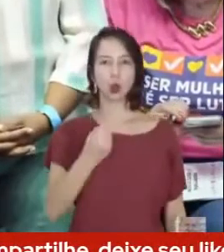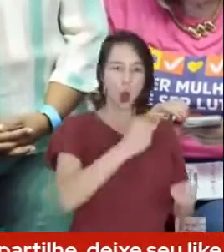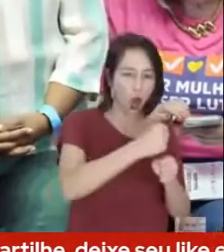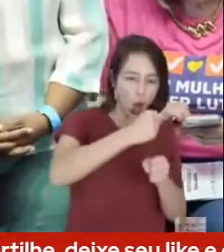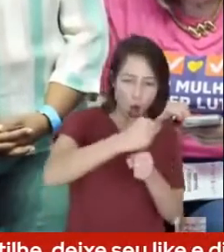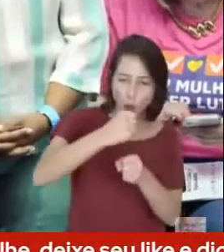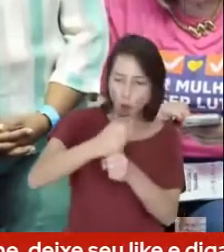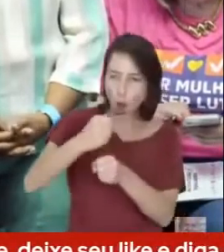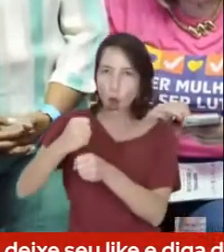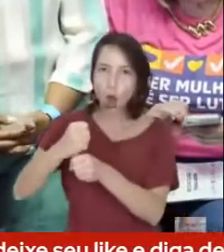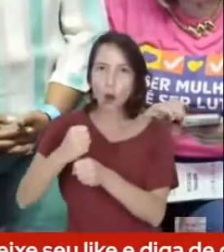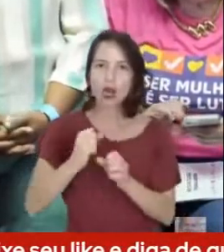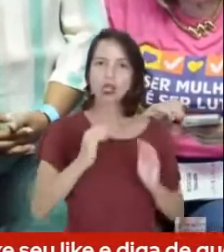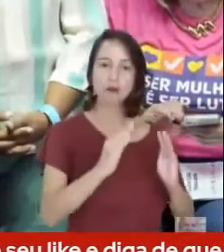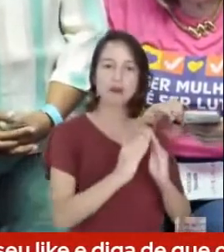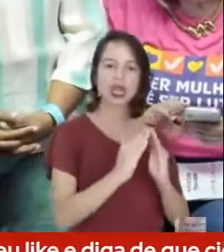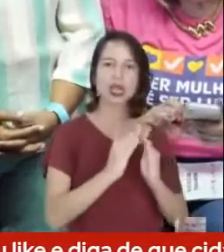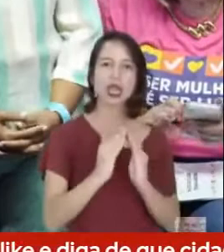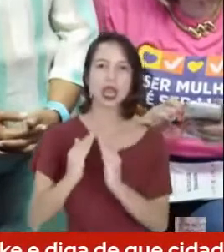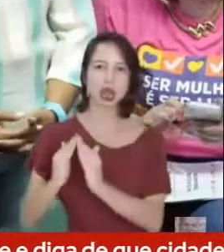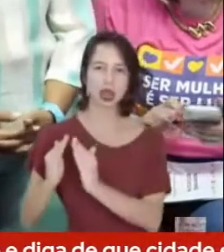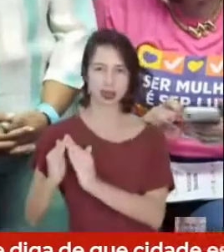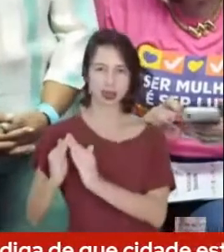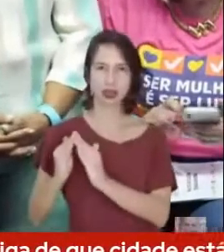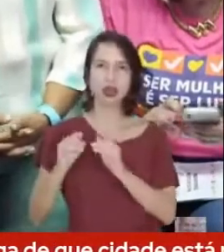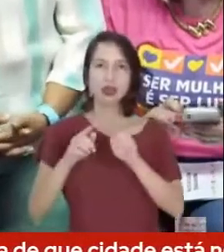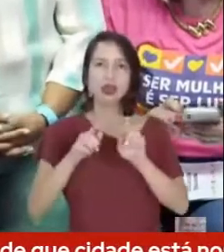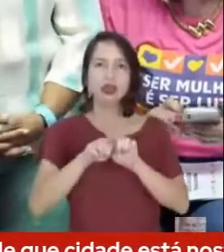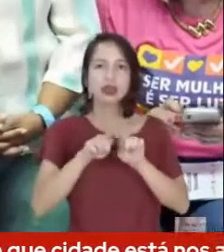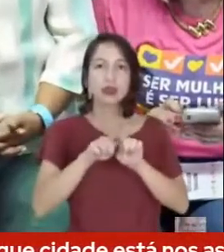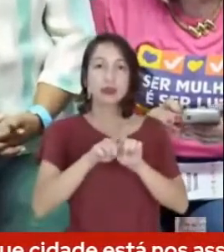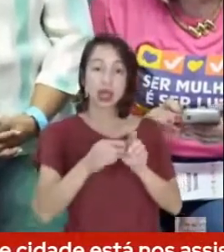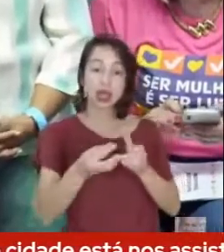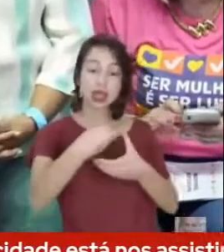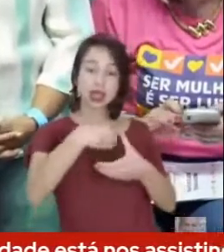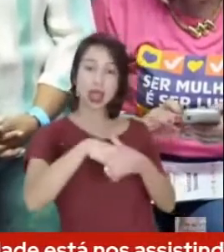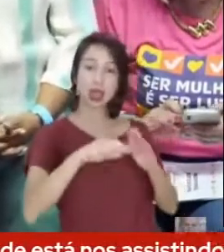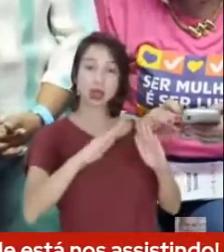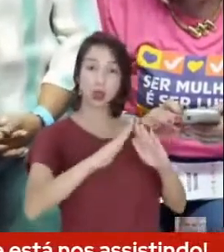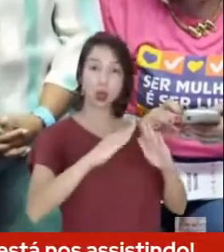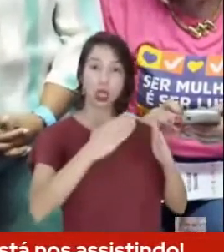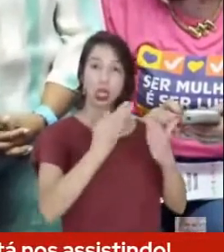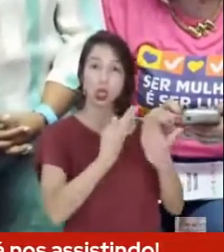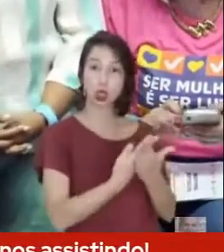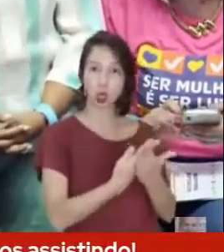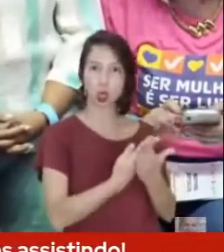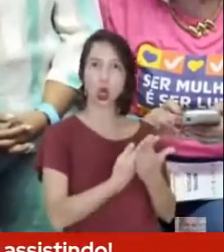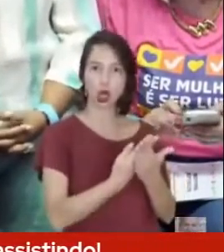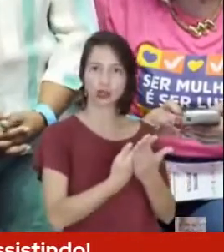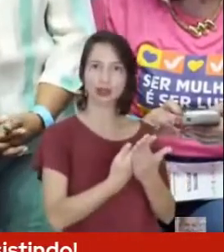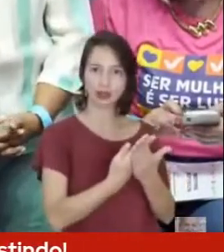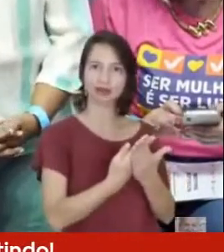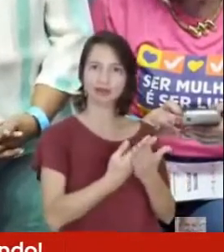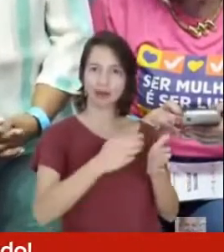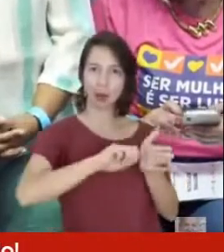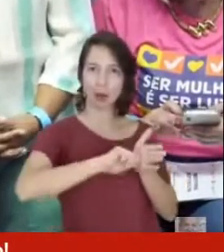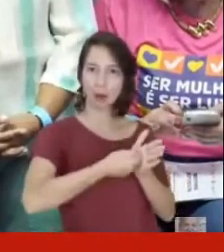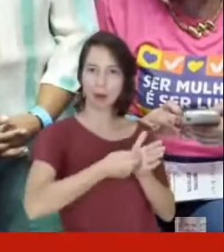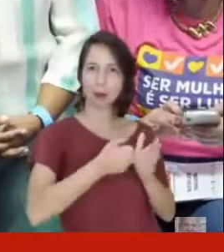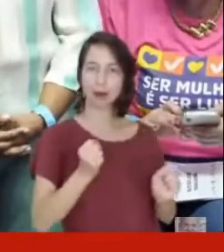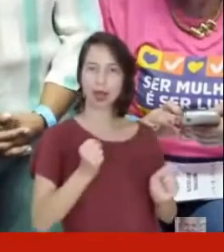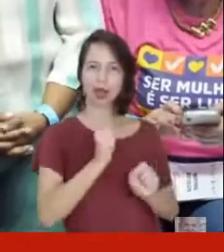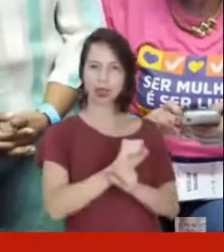escolas estão paralisadas. E tudo isso, para encerrar, e tudo